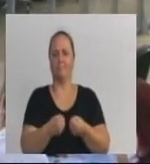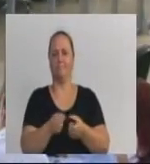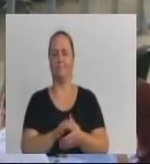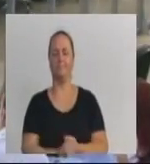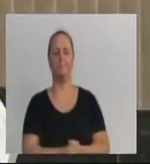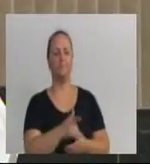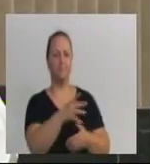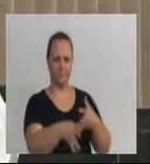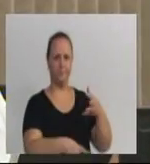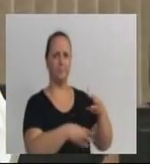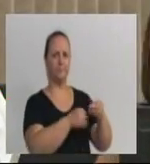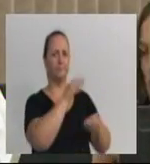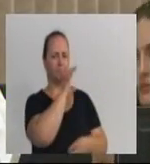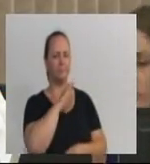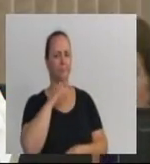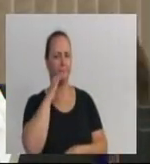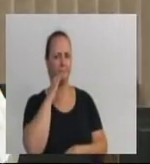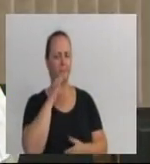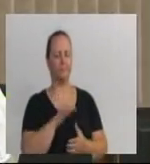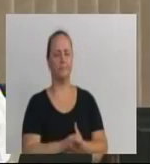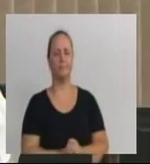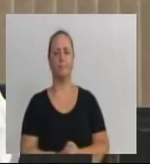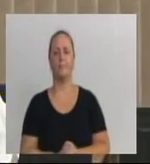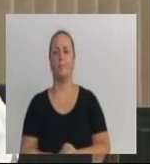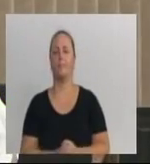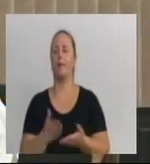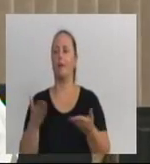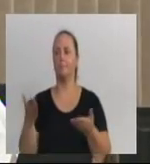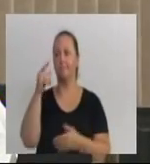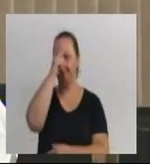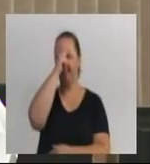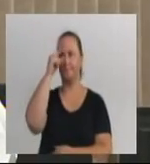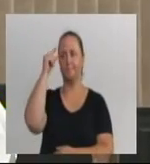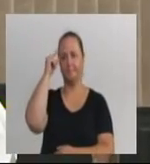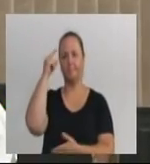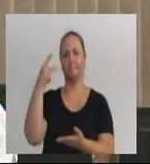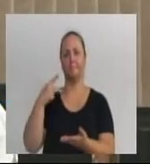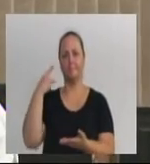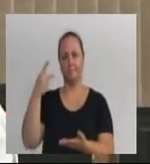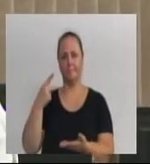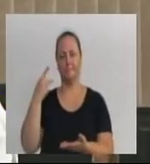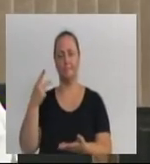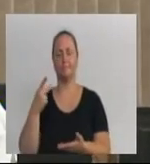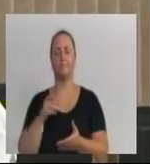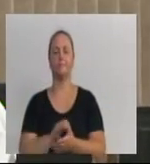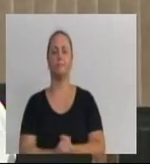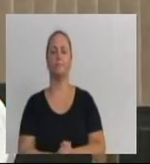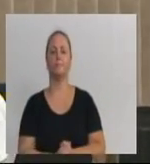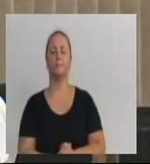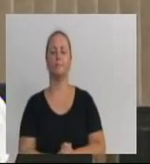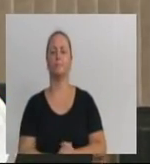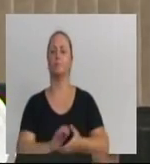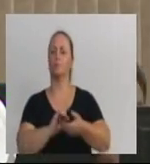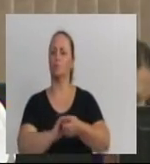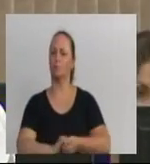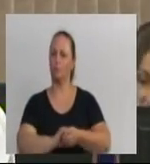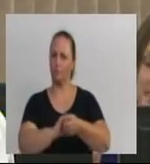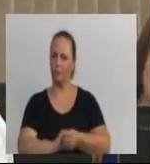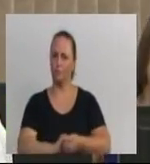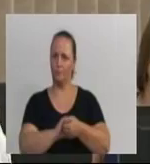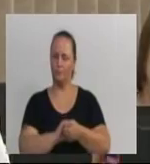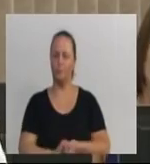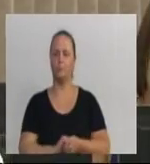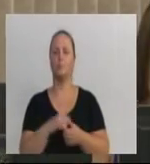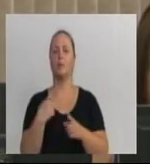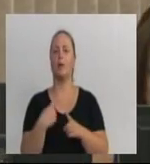vereador César, sim. Vereador Marcos Varros, queria cumprimentá-lo pela oportunidade